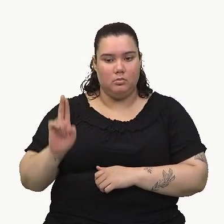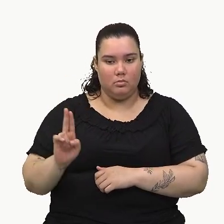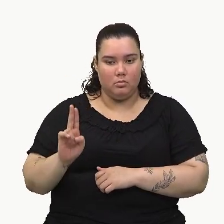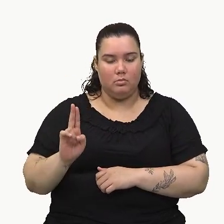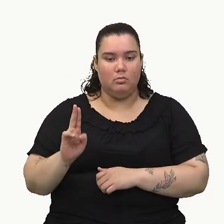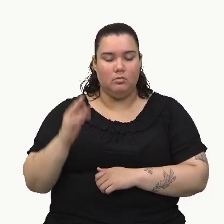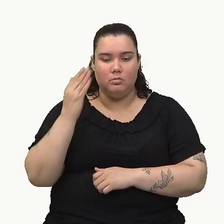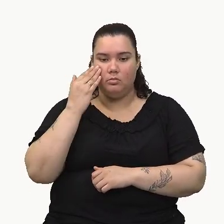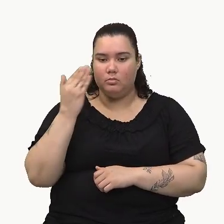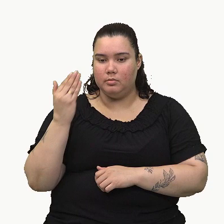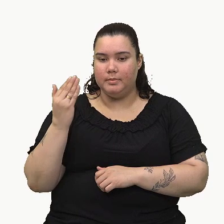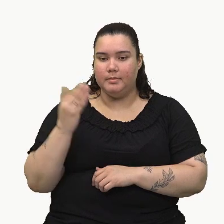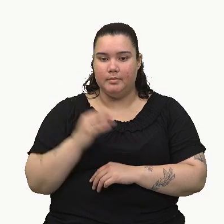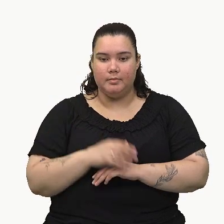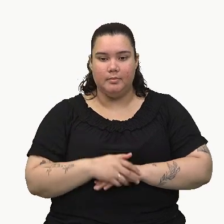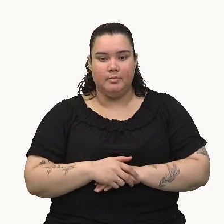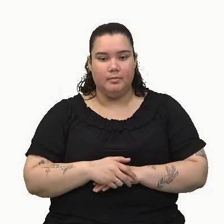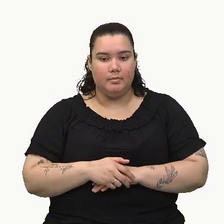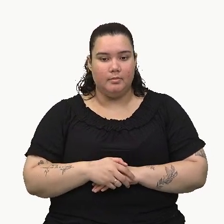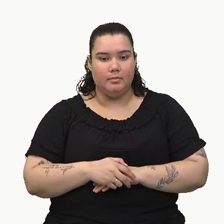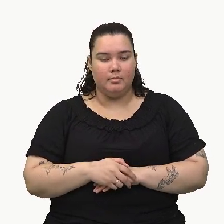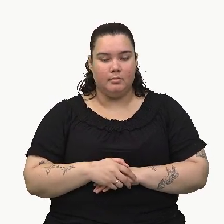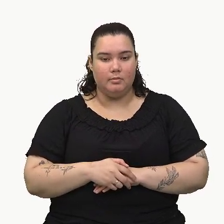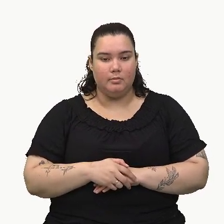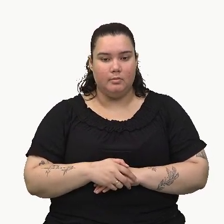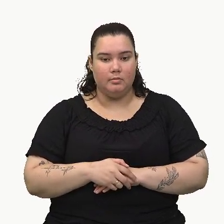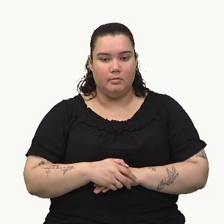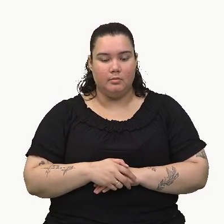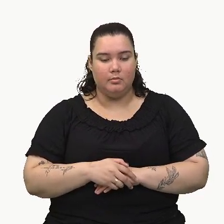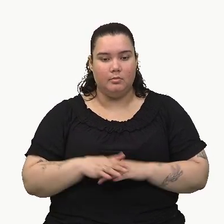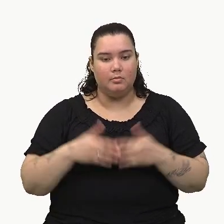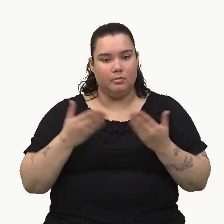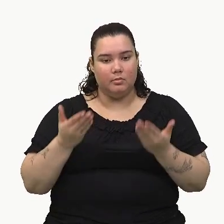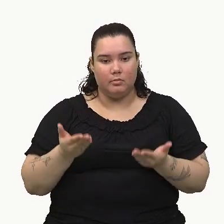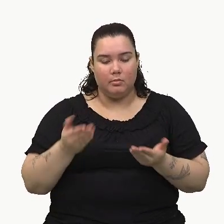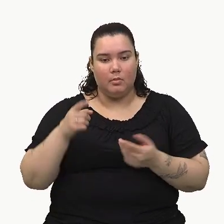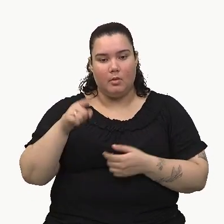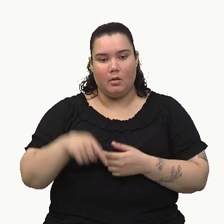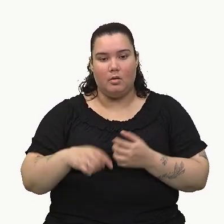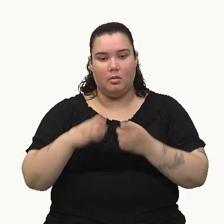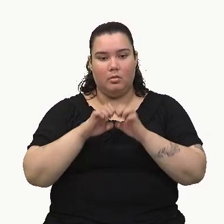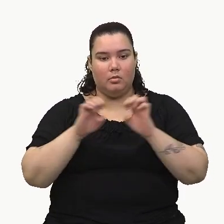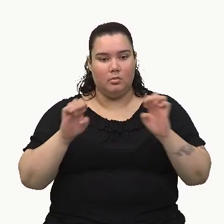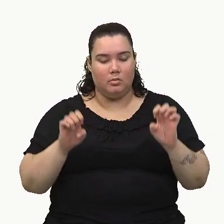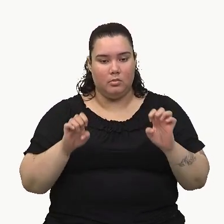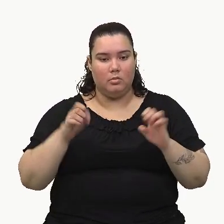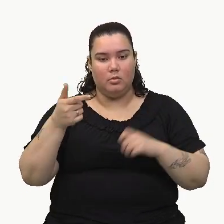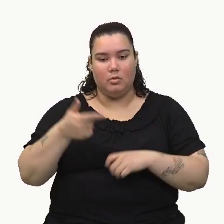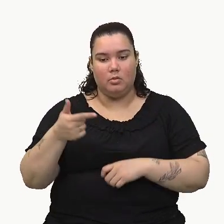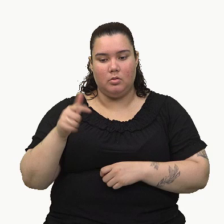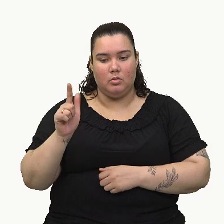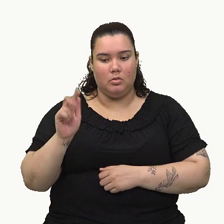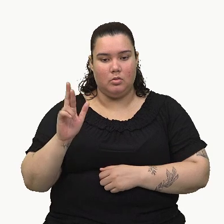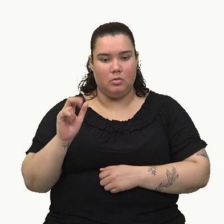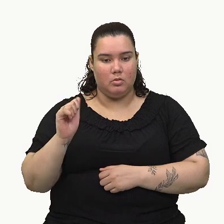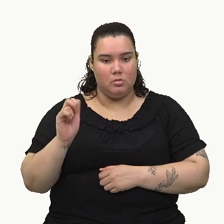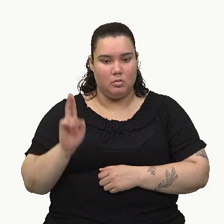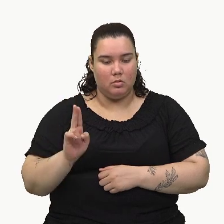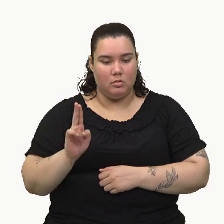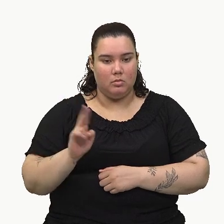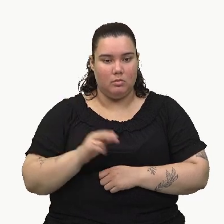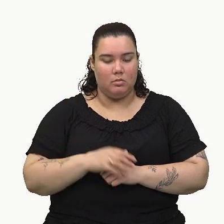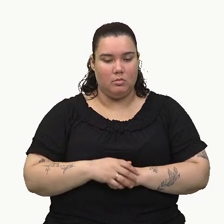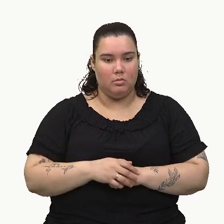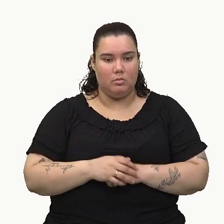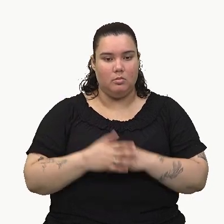é do segundo grau, tá? É grau 2, ou seja, é uma expressão de segundo grau.